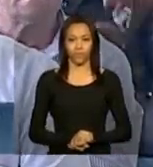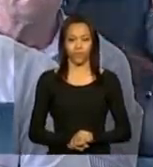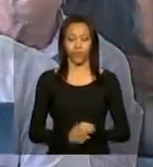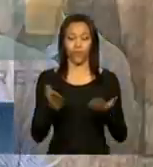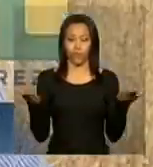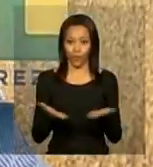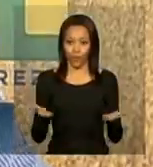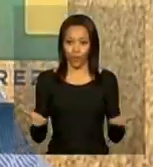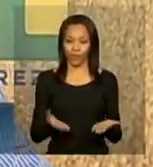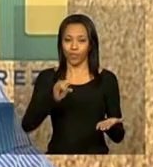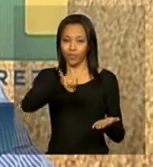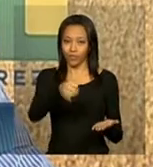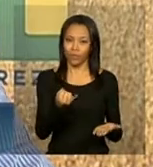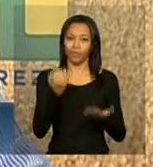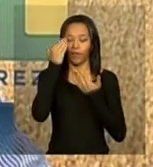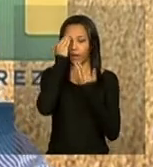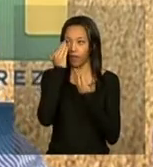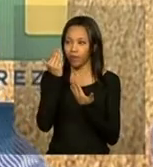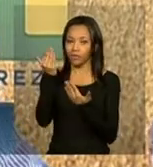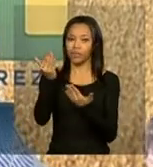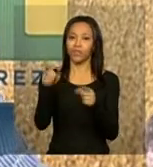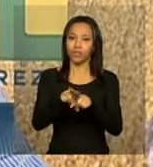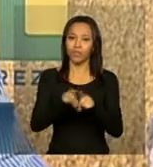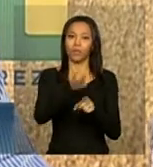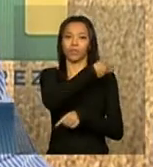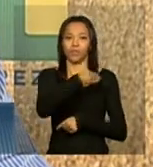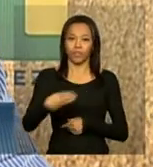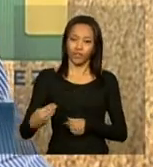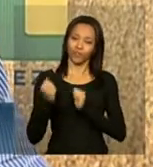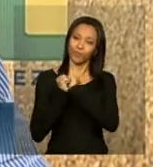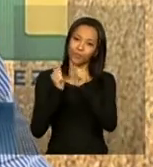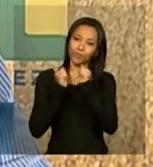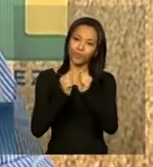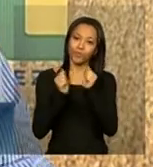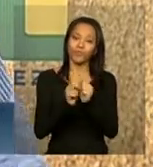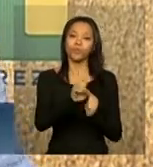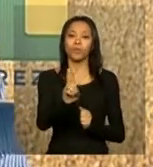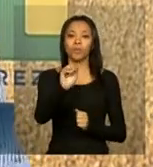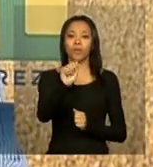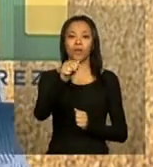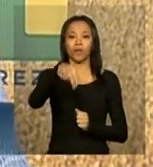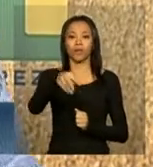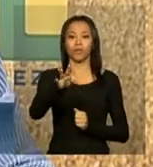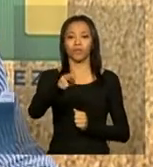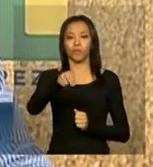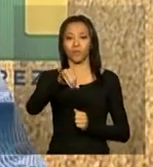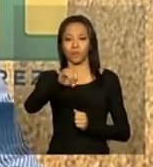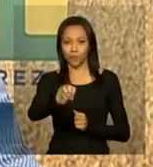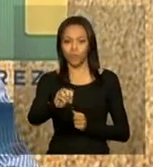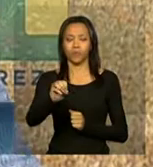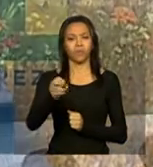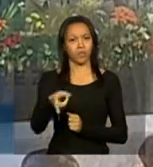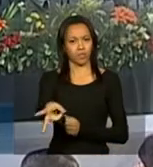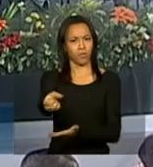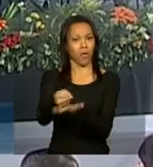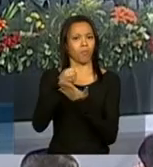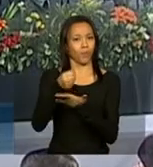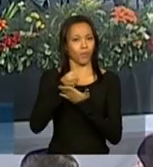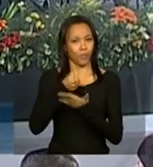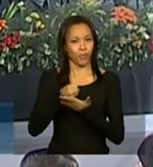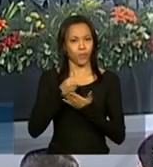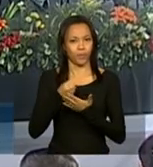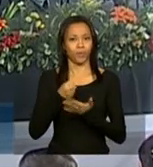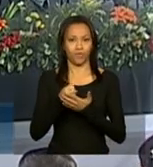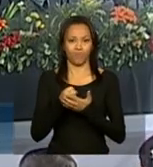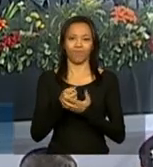Aproveito aqui para agradecer ao ministro e companheiro Antônio Andrade pelo apoio que tem dado à frente do